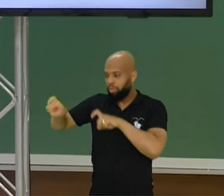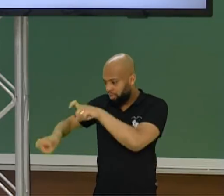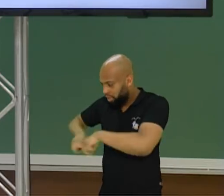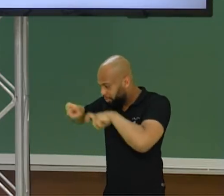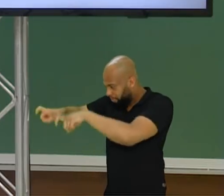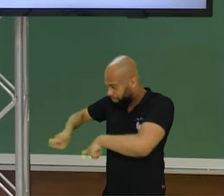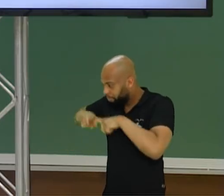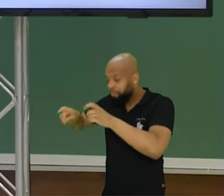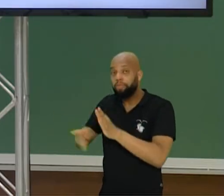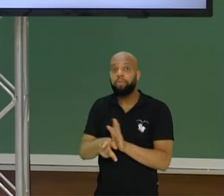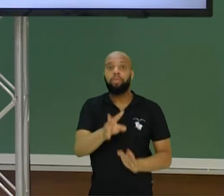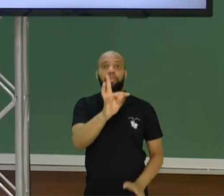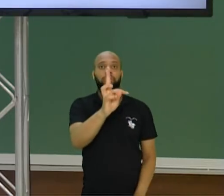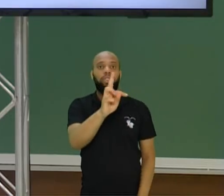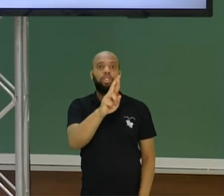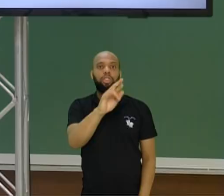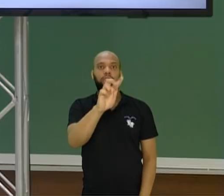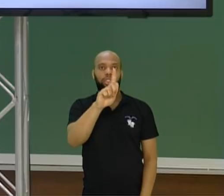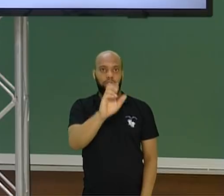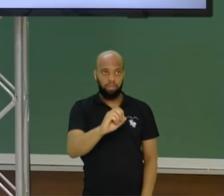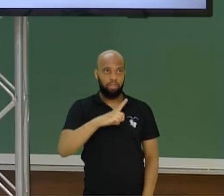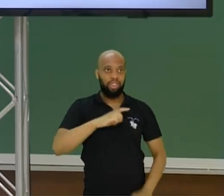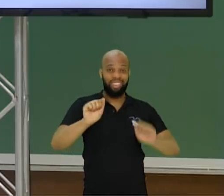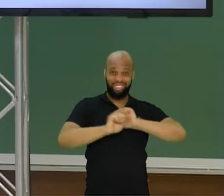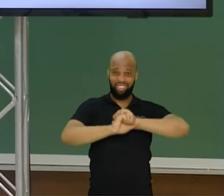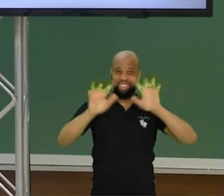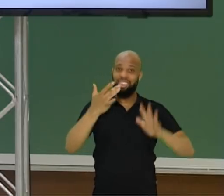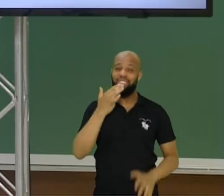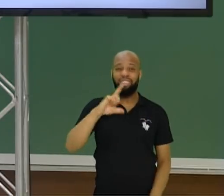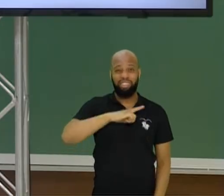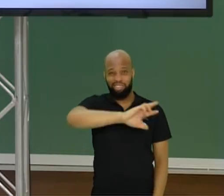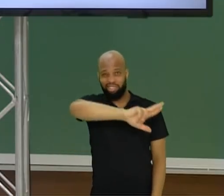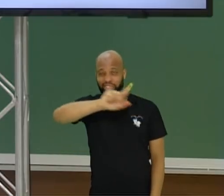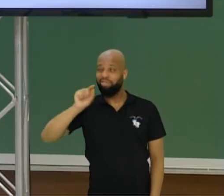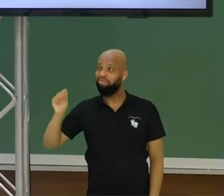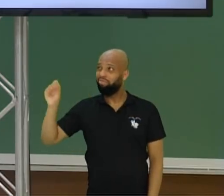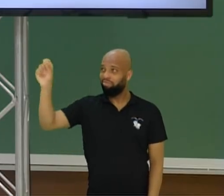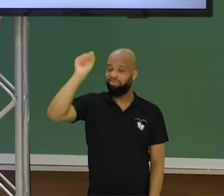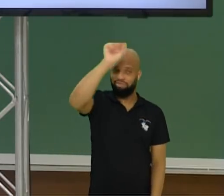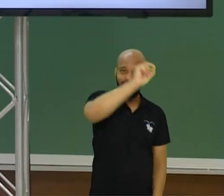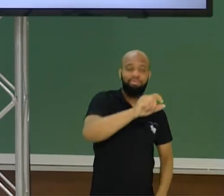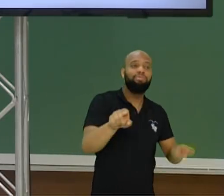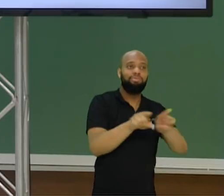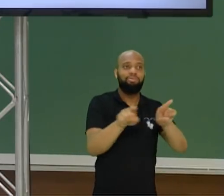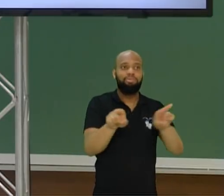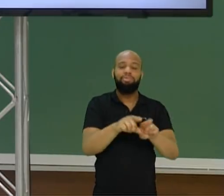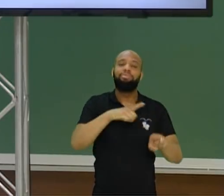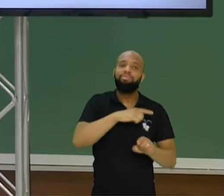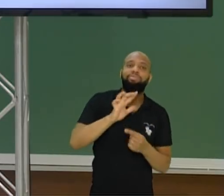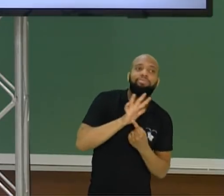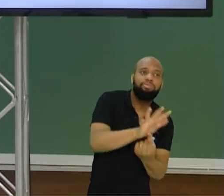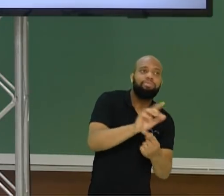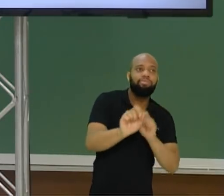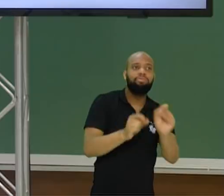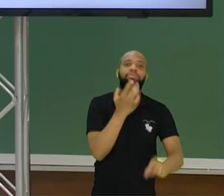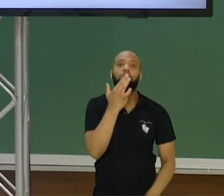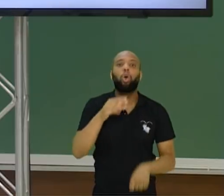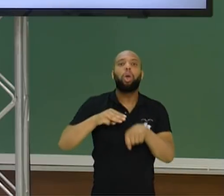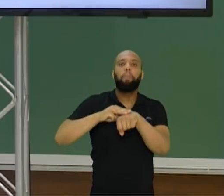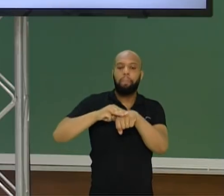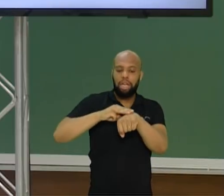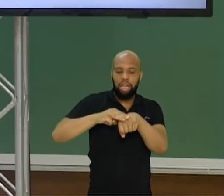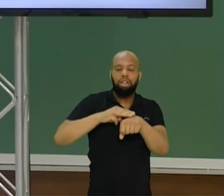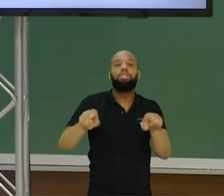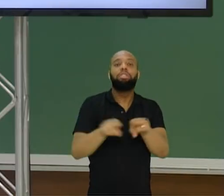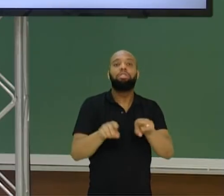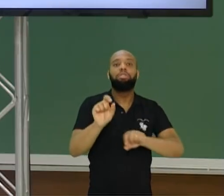trigo nessa cor mais clara, vejo que são bastante. Temos também destaque aqui para a cor em marrom,